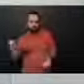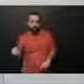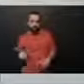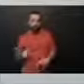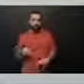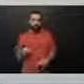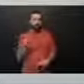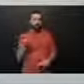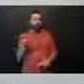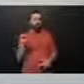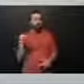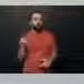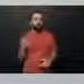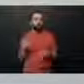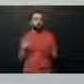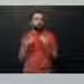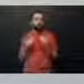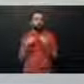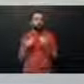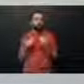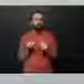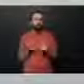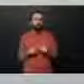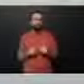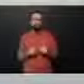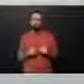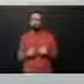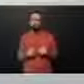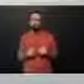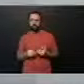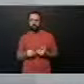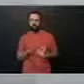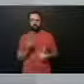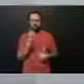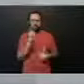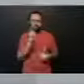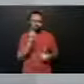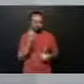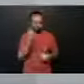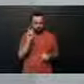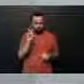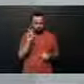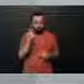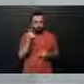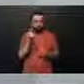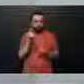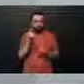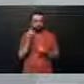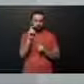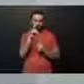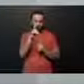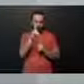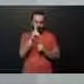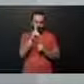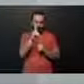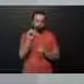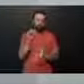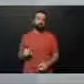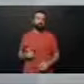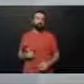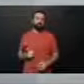50. Como que eu formo 50, professora? Olha aqui. 5 dezenas. Então,